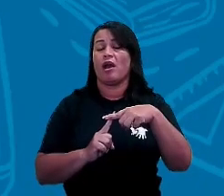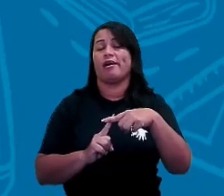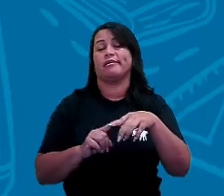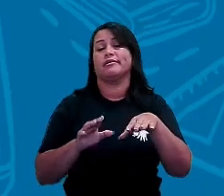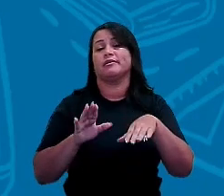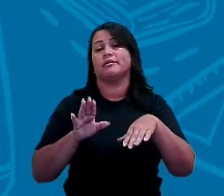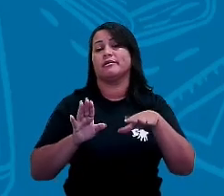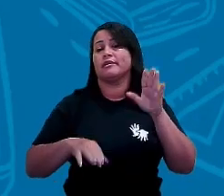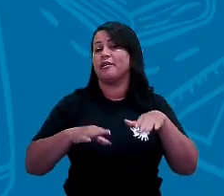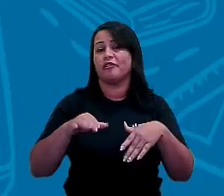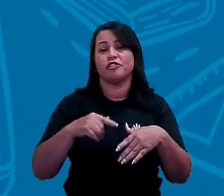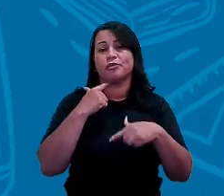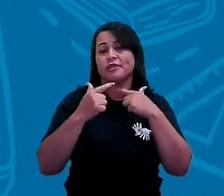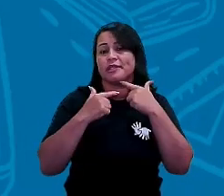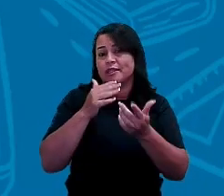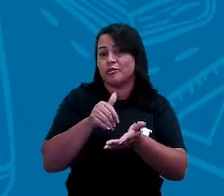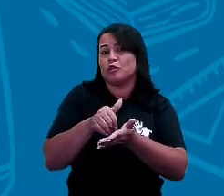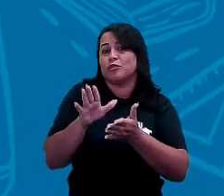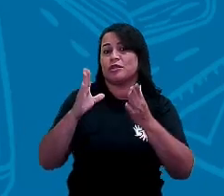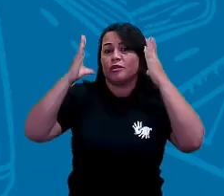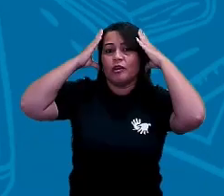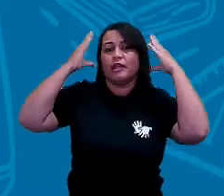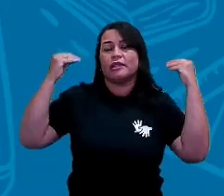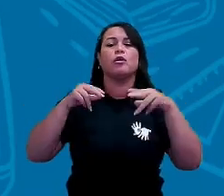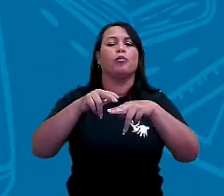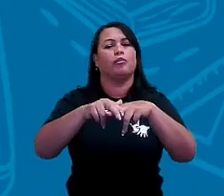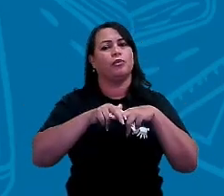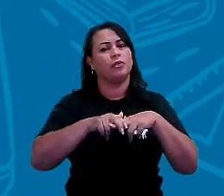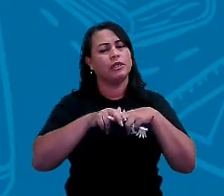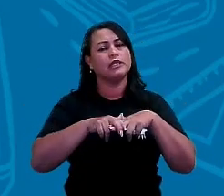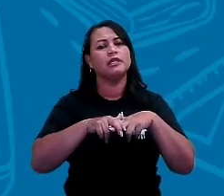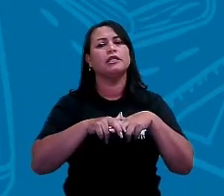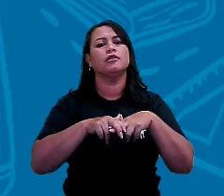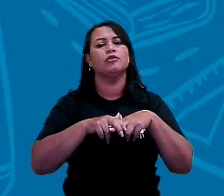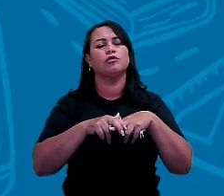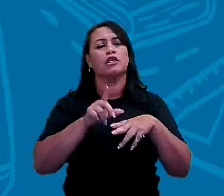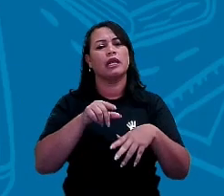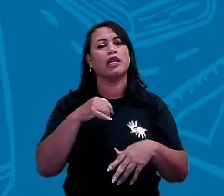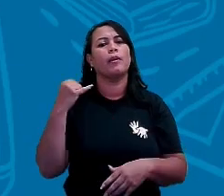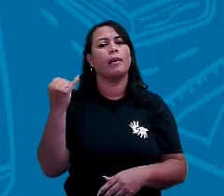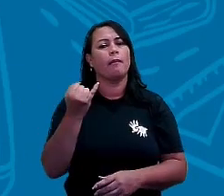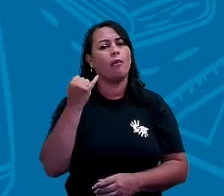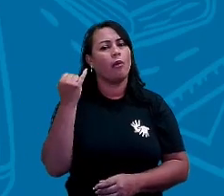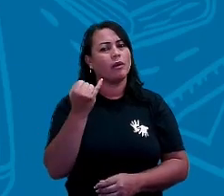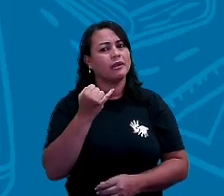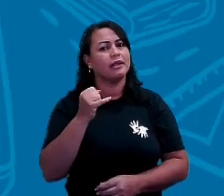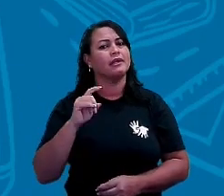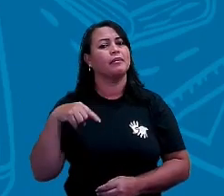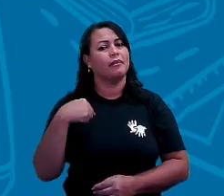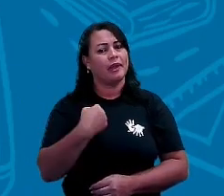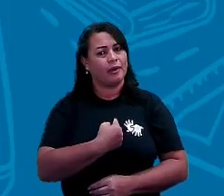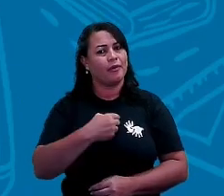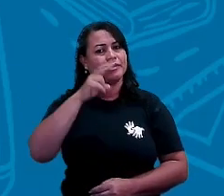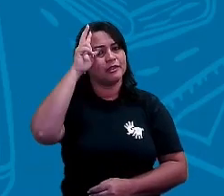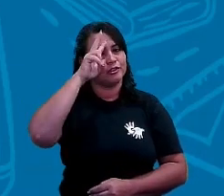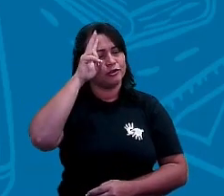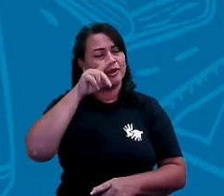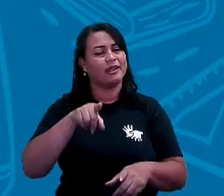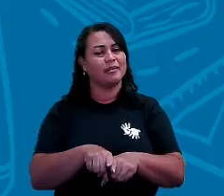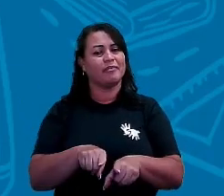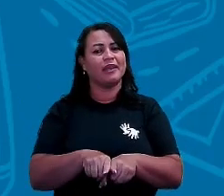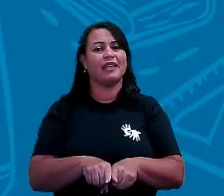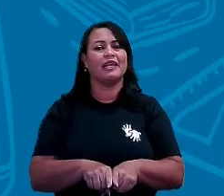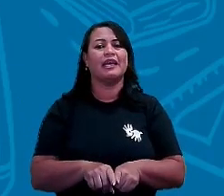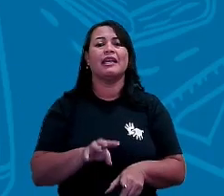tivesse expulsado os holandeses ainda, tá certo? Então, por isso que é tão importante essa batalha para a gente. Ó,